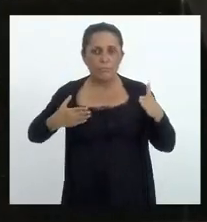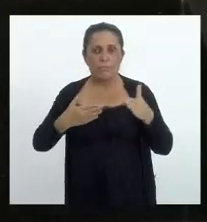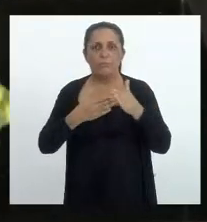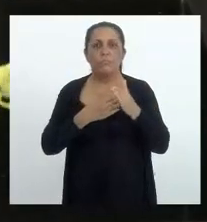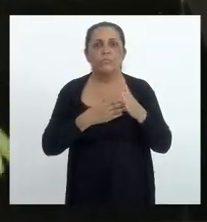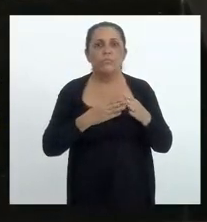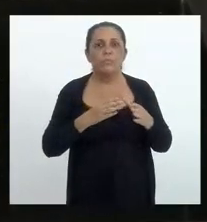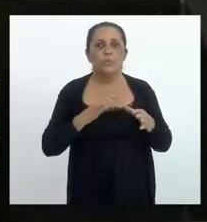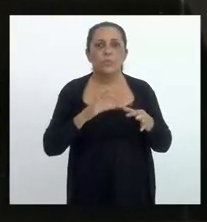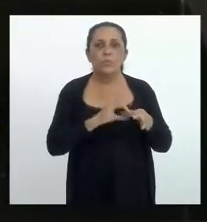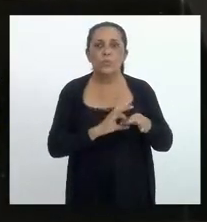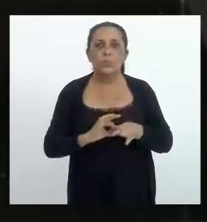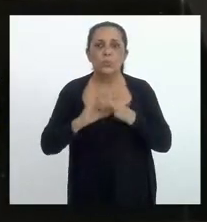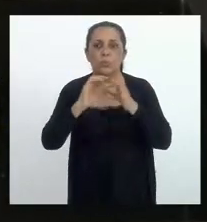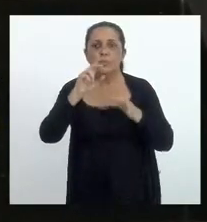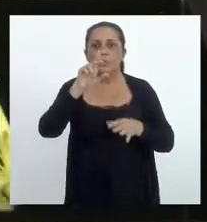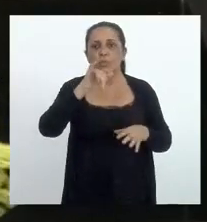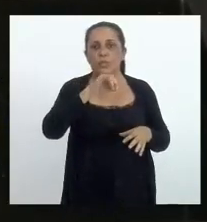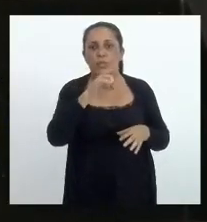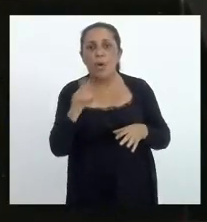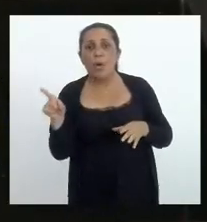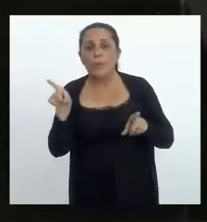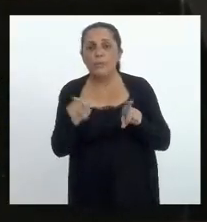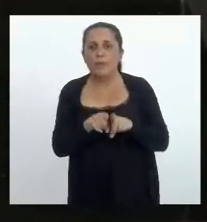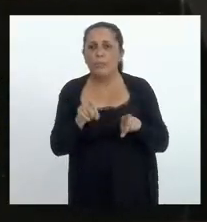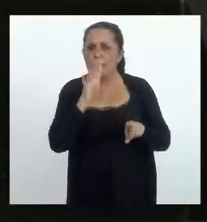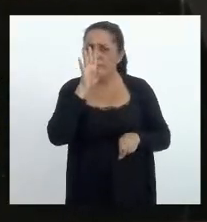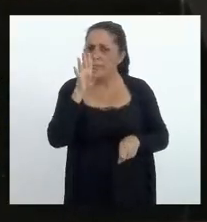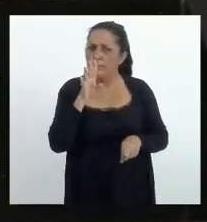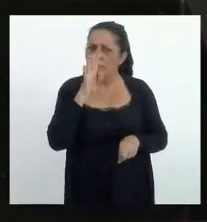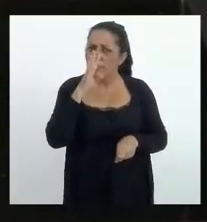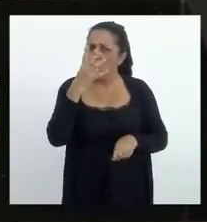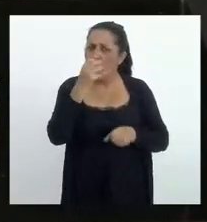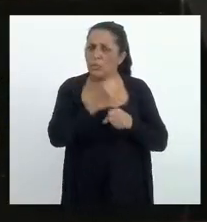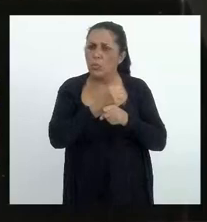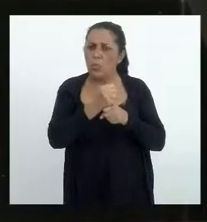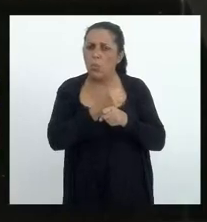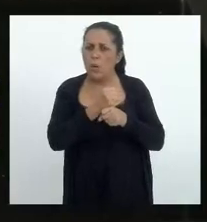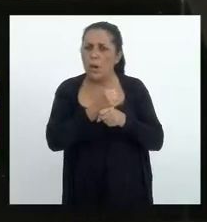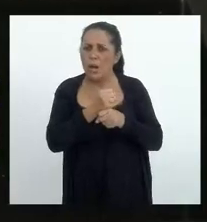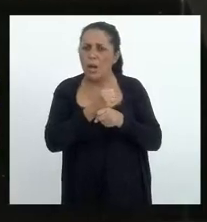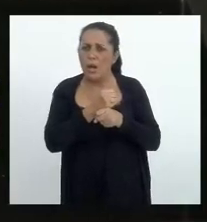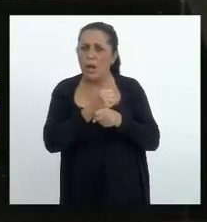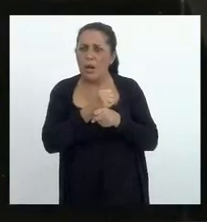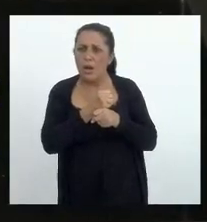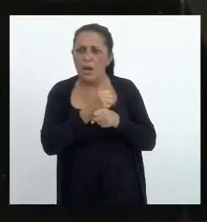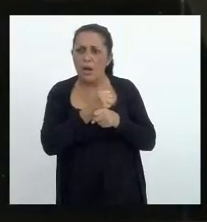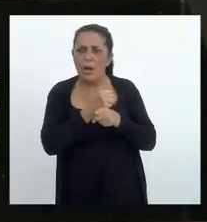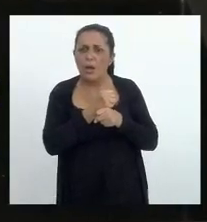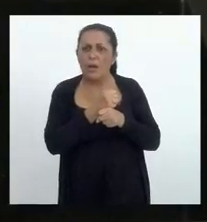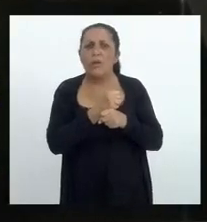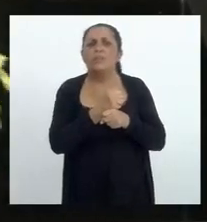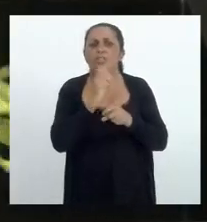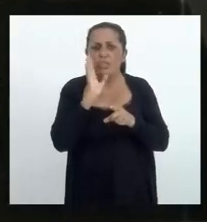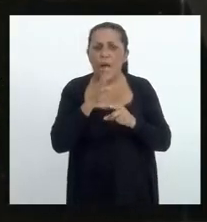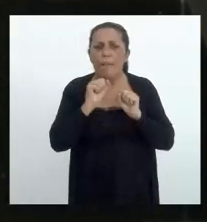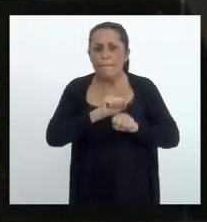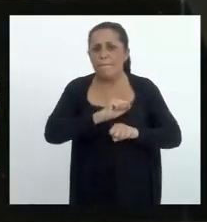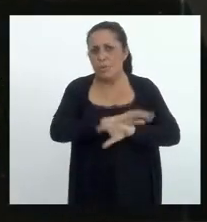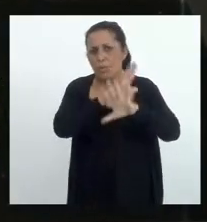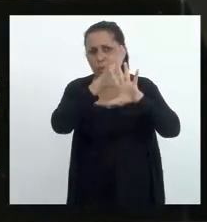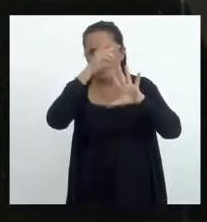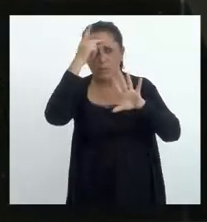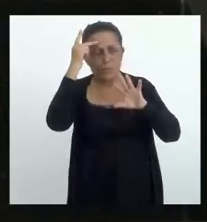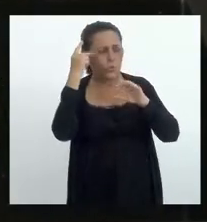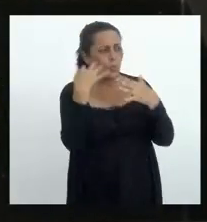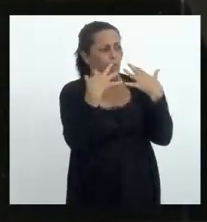União, enfrentar o absurdo que é, 4 anos depois de bombas de efeito moral, a gente está novamente